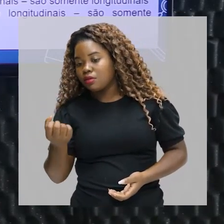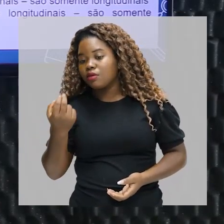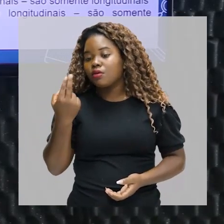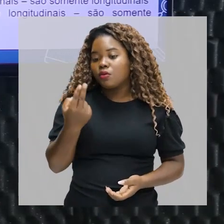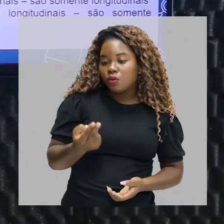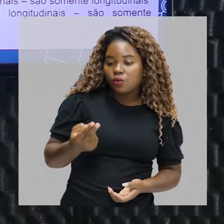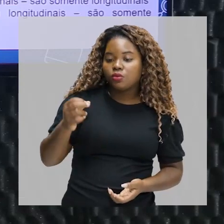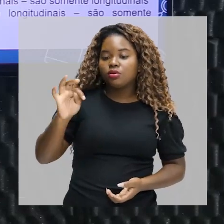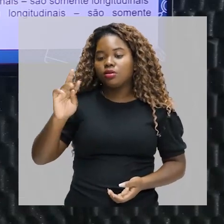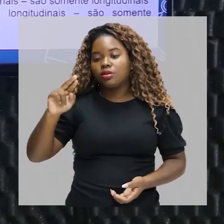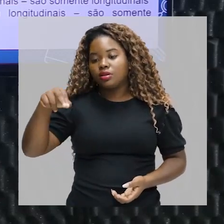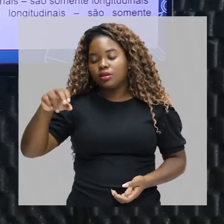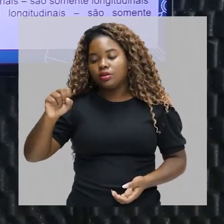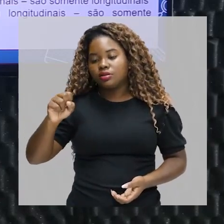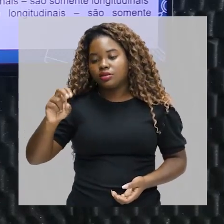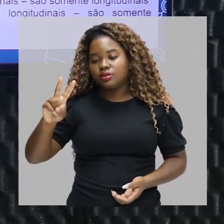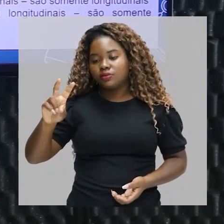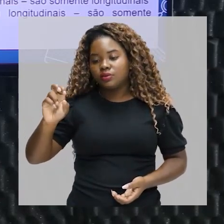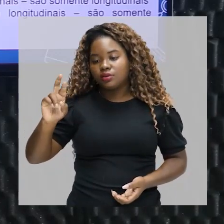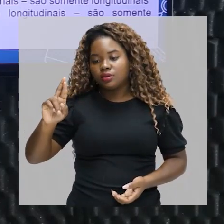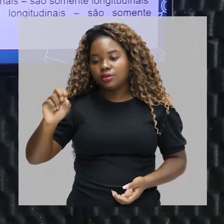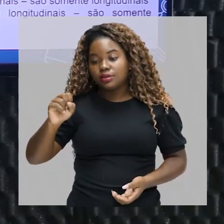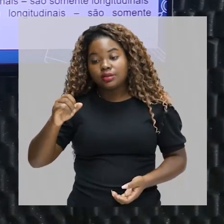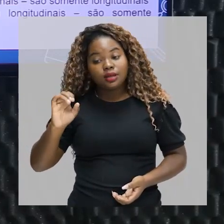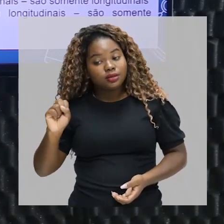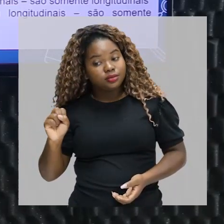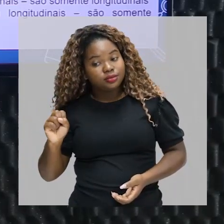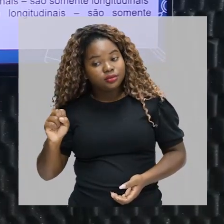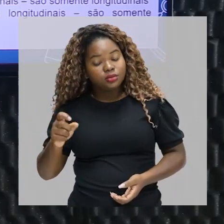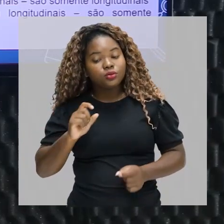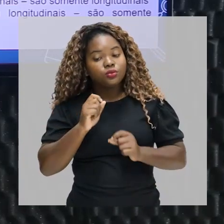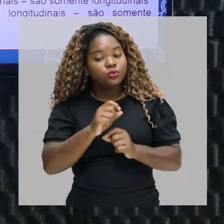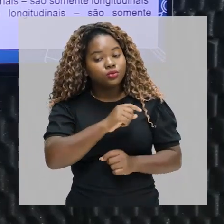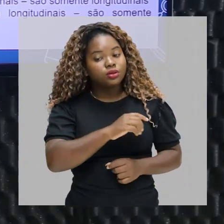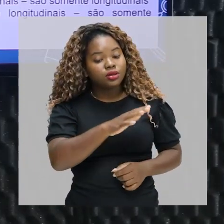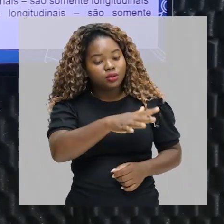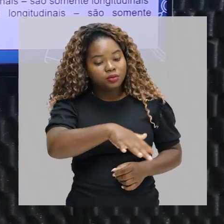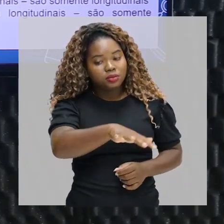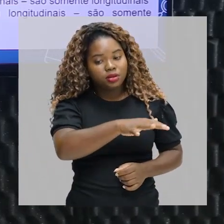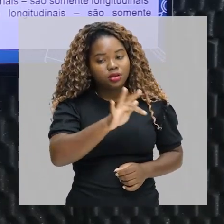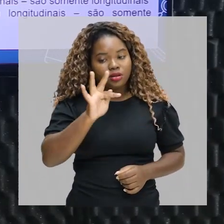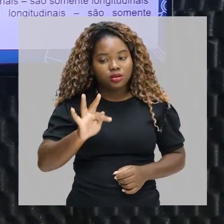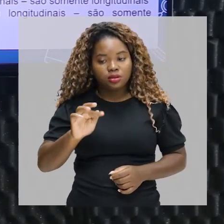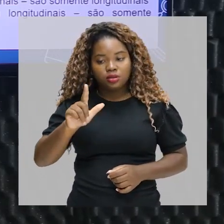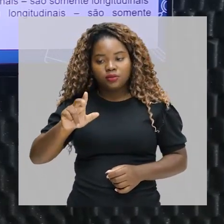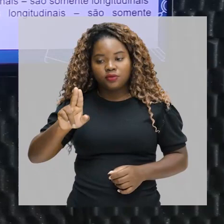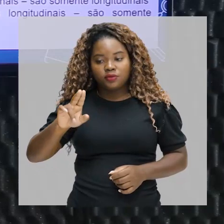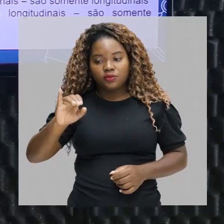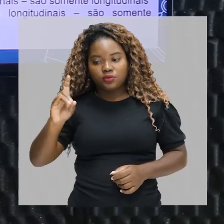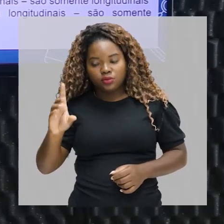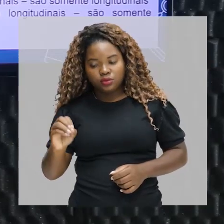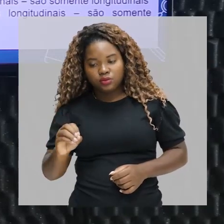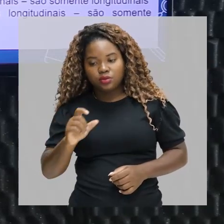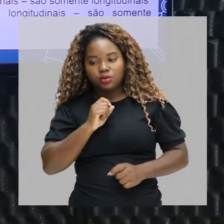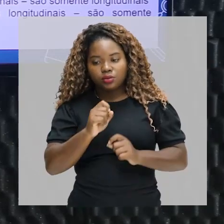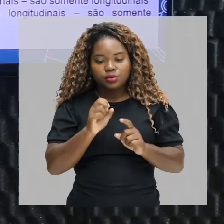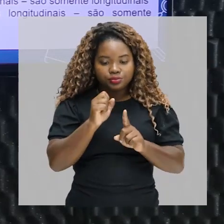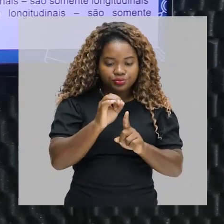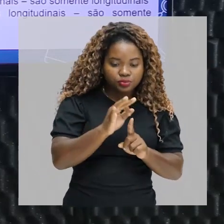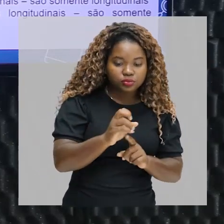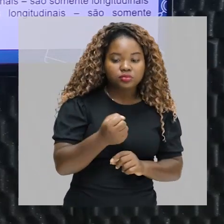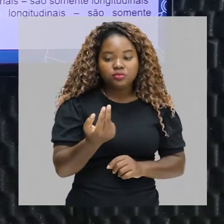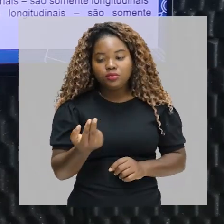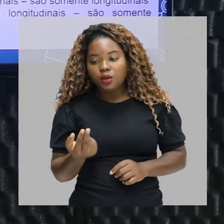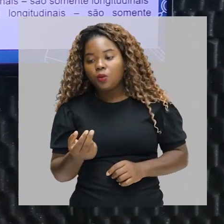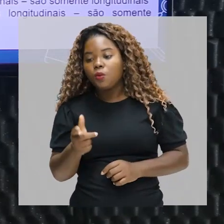transversais. O que é um meio fluido? O meio fluido é o meio gasoso ou o meio líquido.